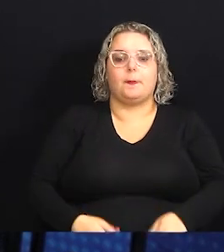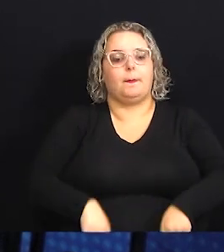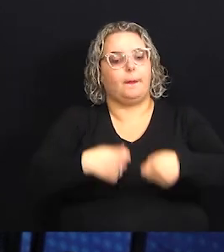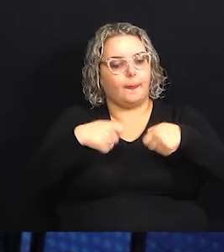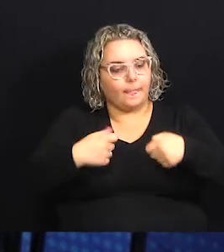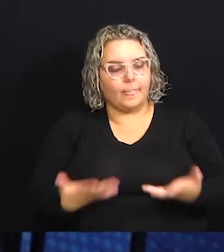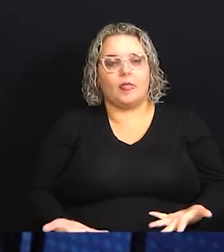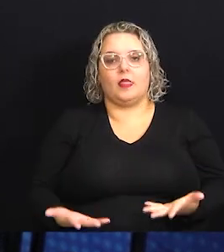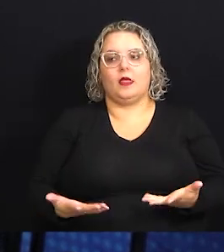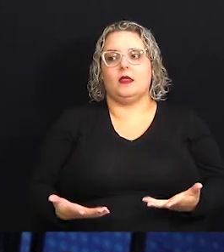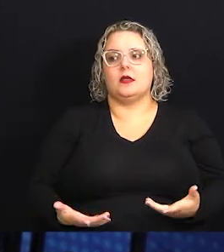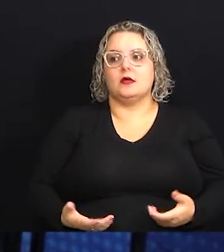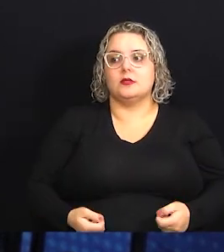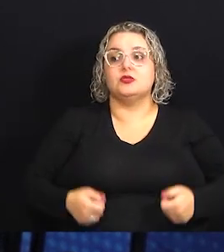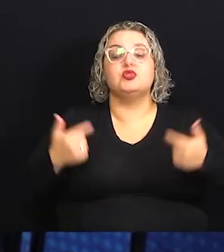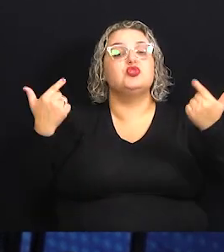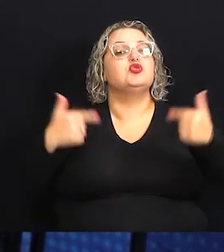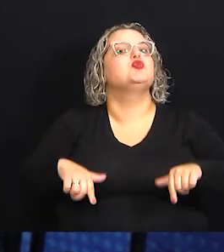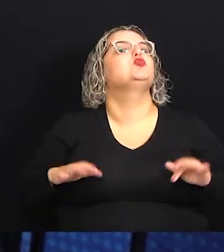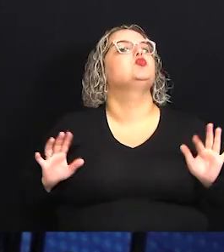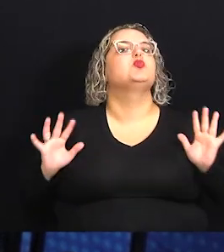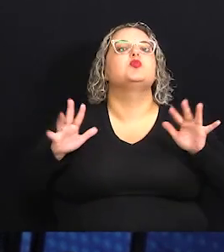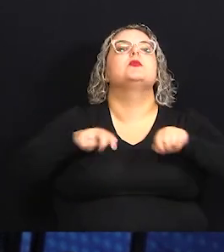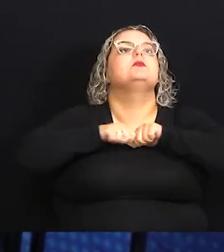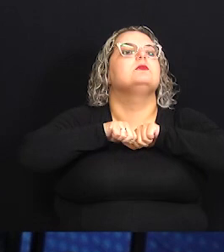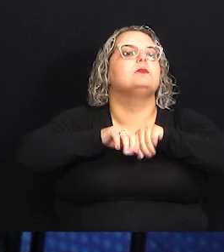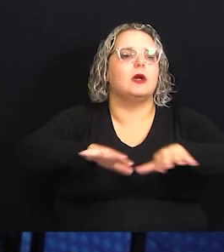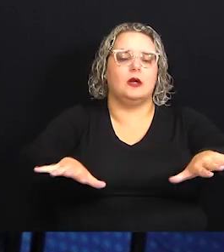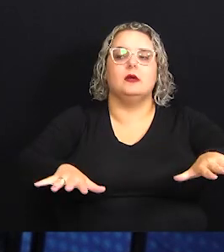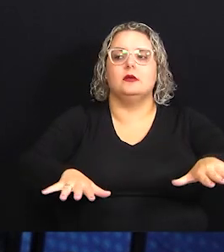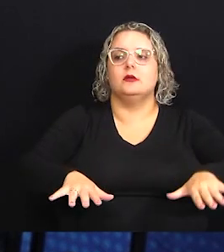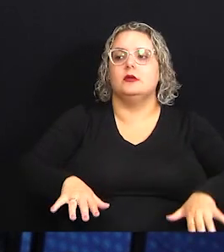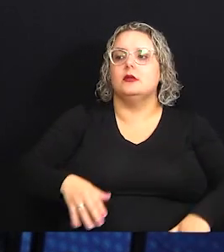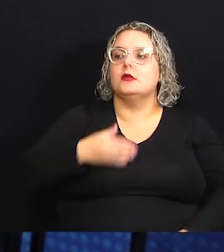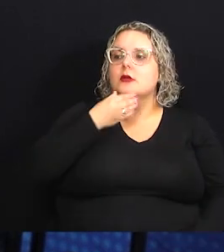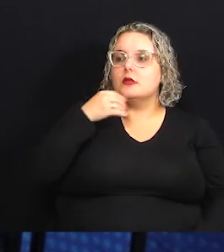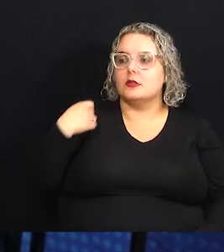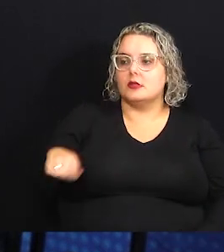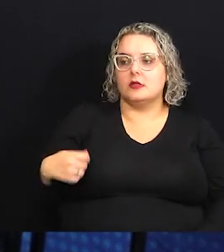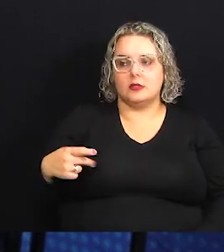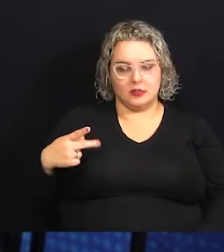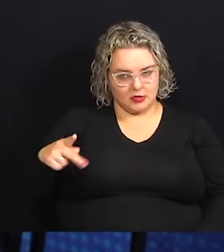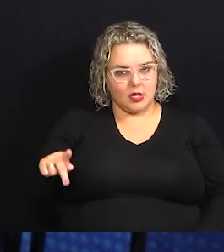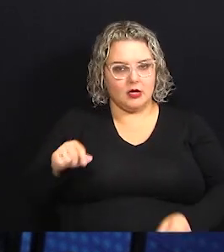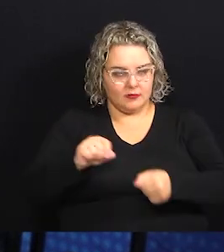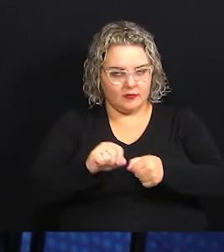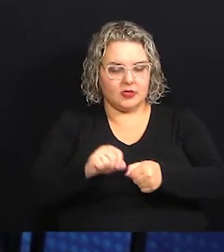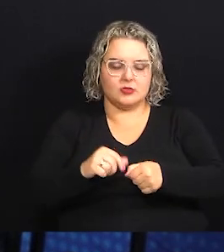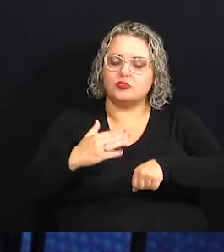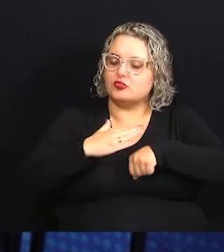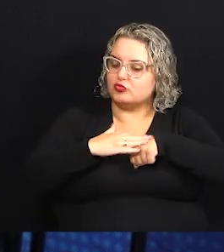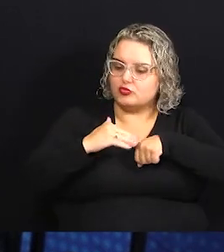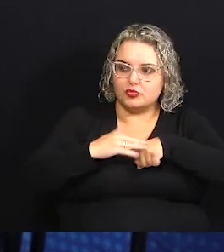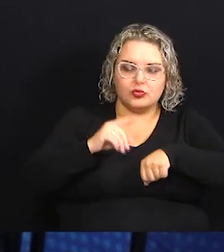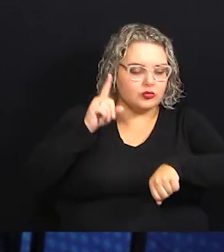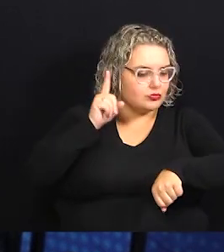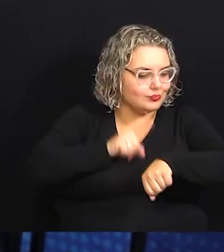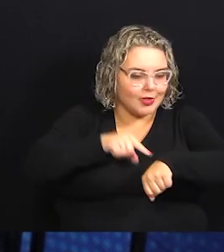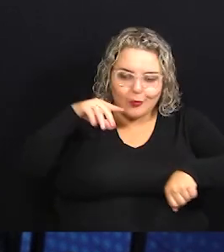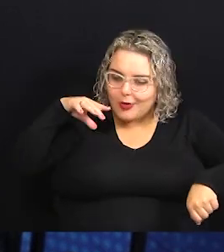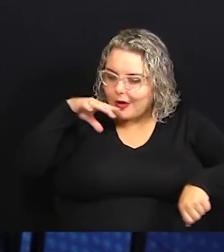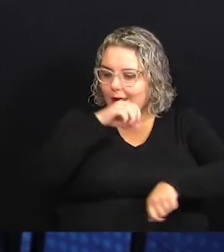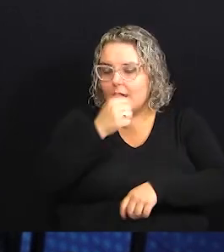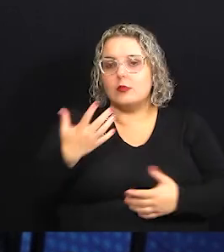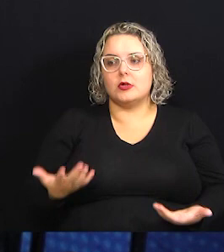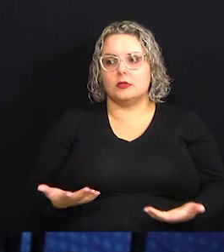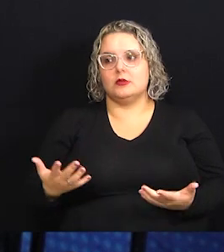trabalho precisa de espaço, precisa ecoar. E ele fez os desenhos com muito carinho, num tempo